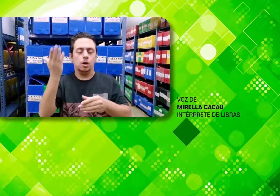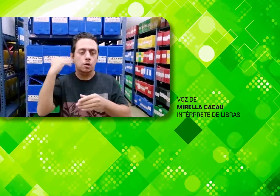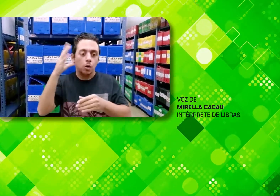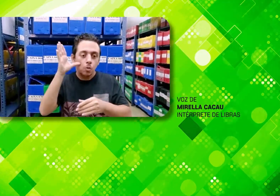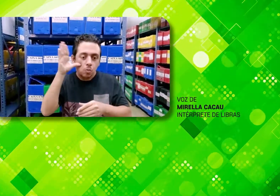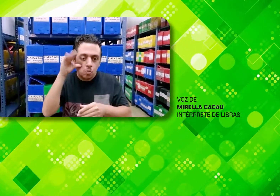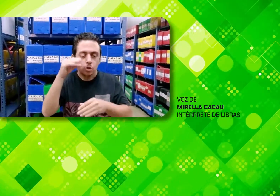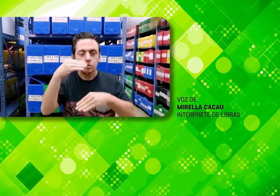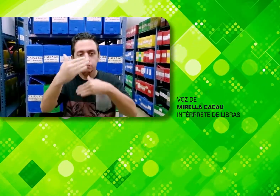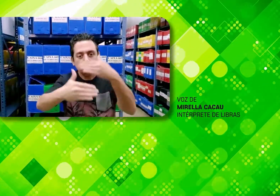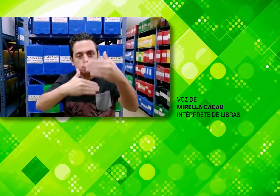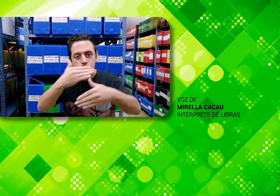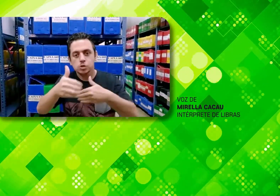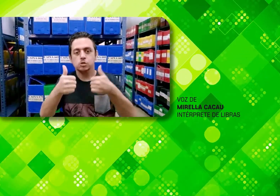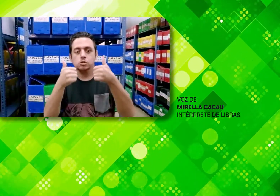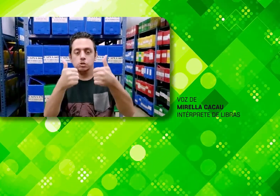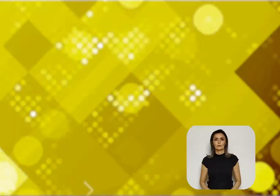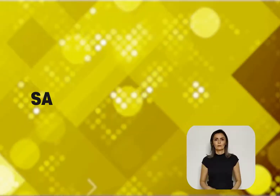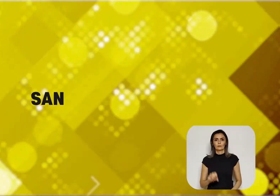arquivo.